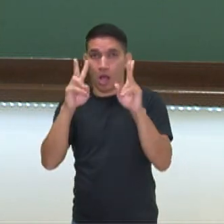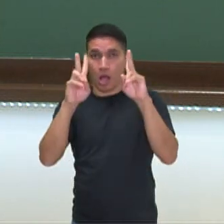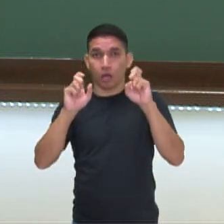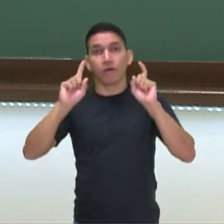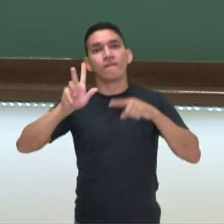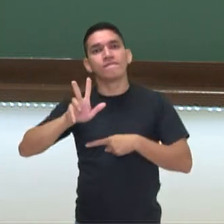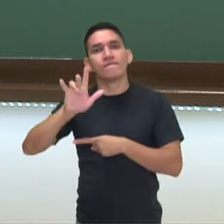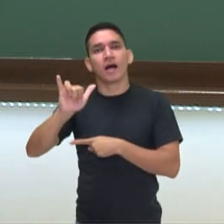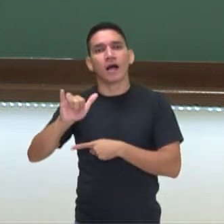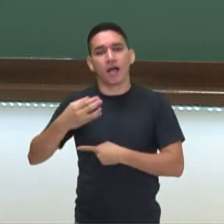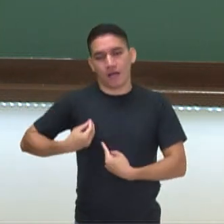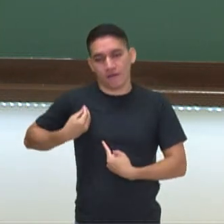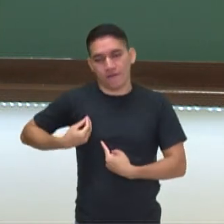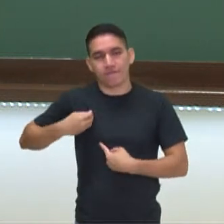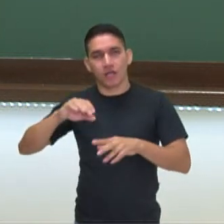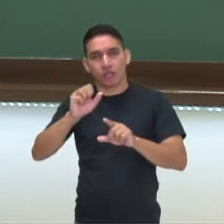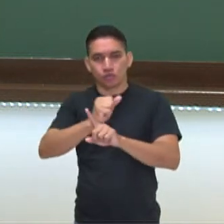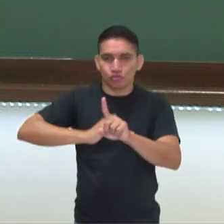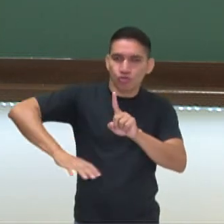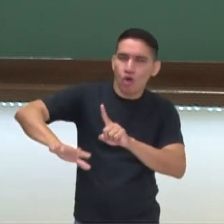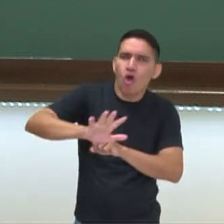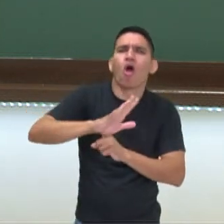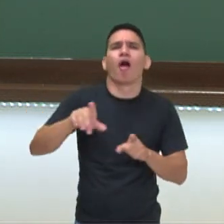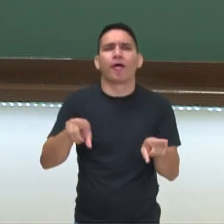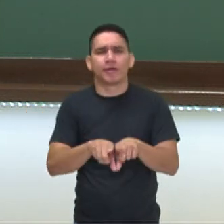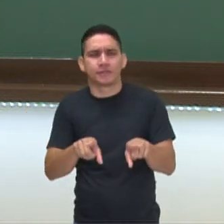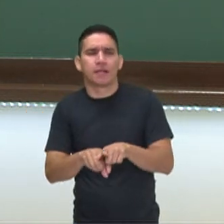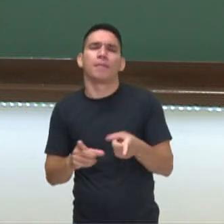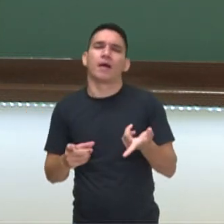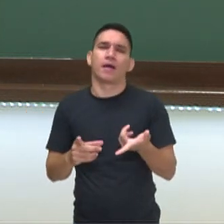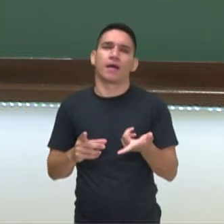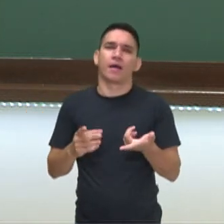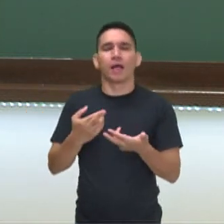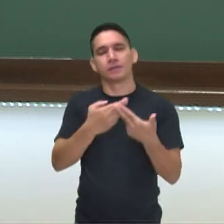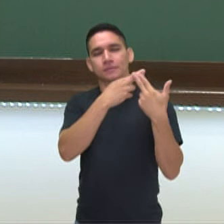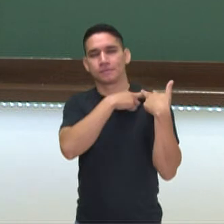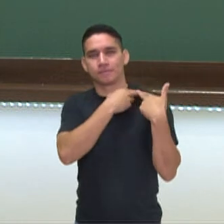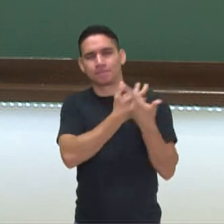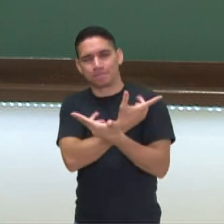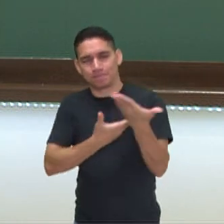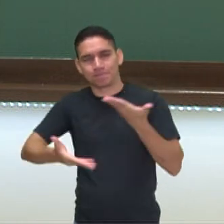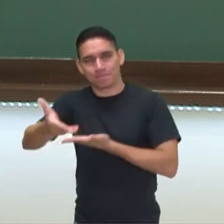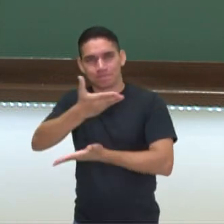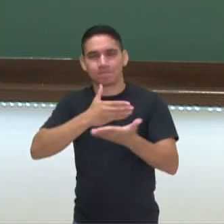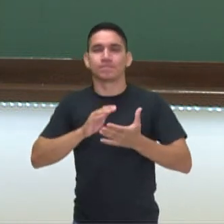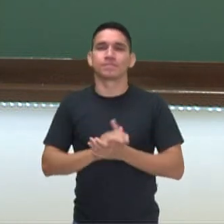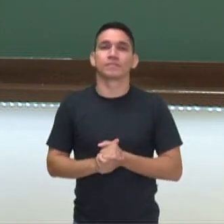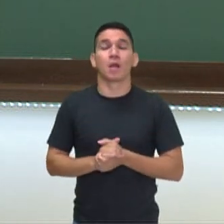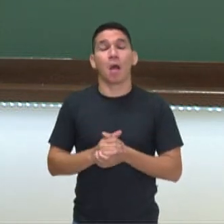sobre convívio social, tolerância e responsabilidade.